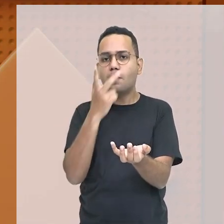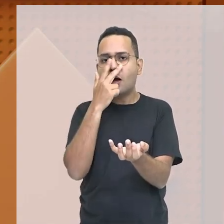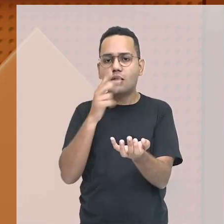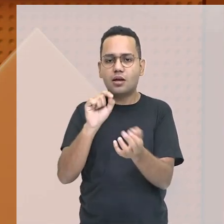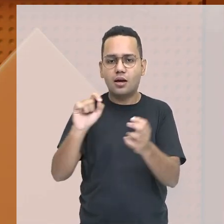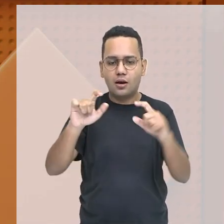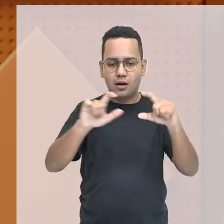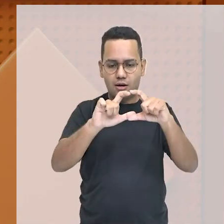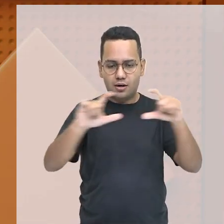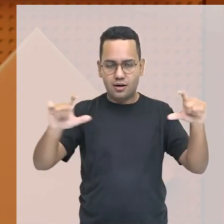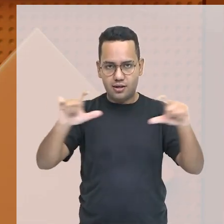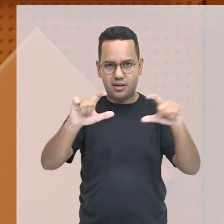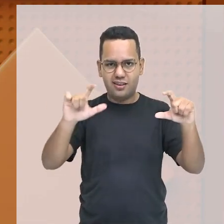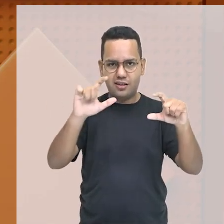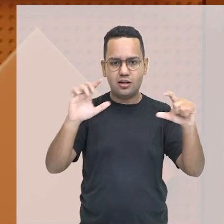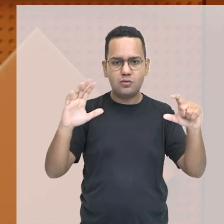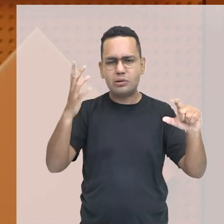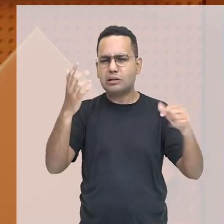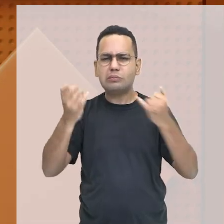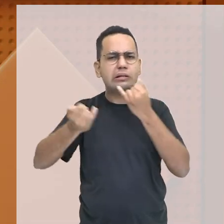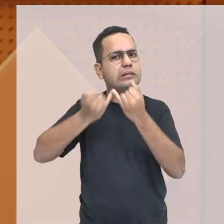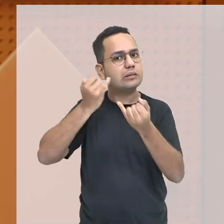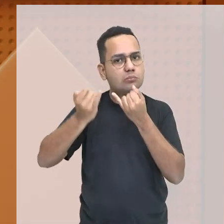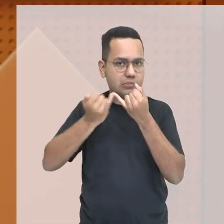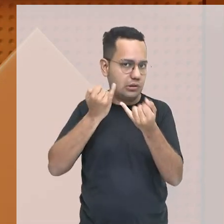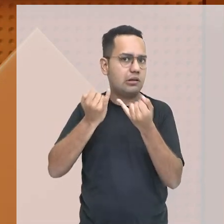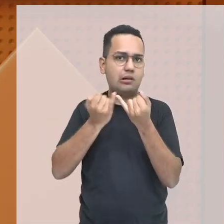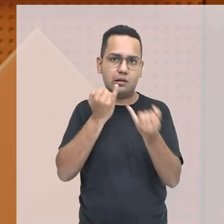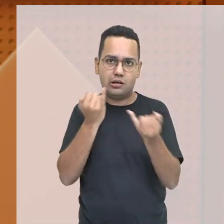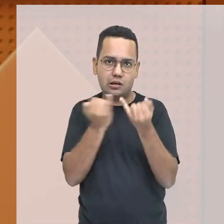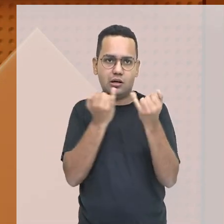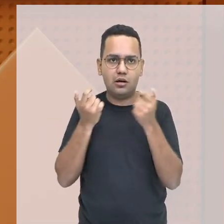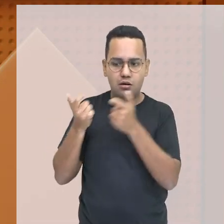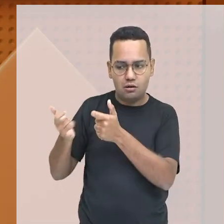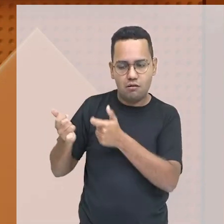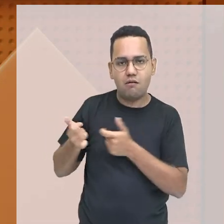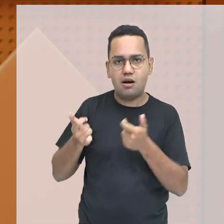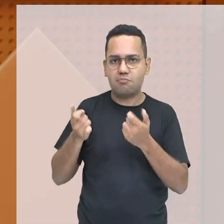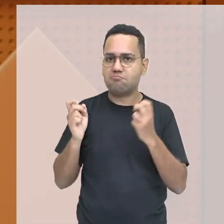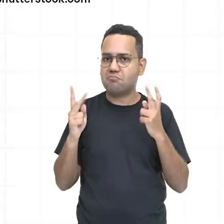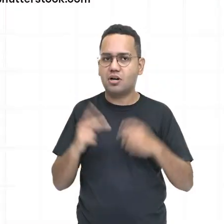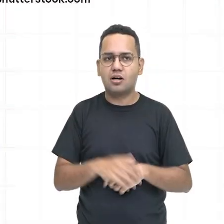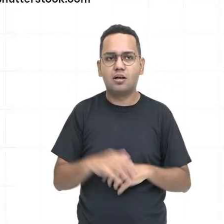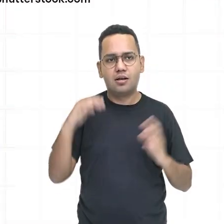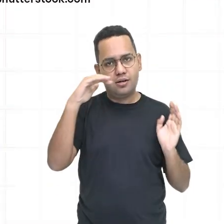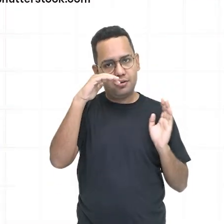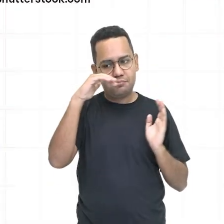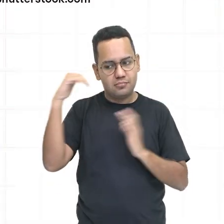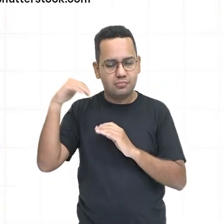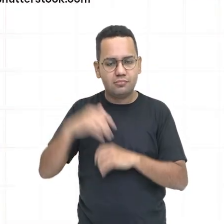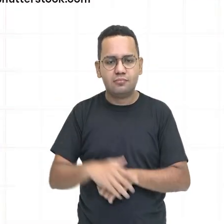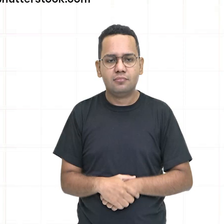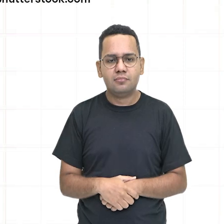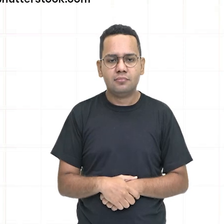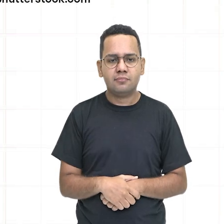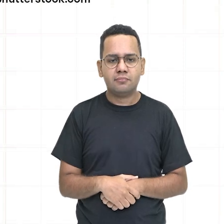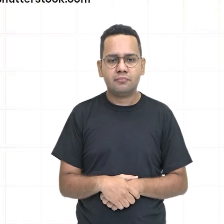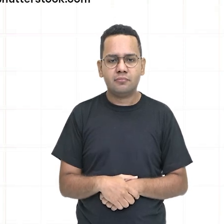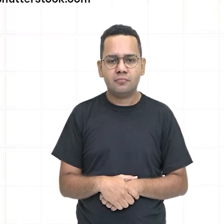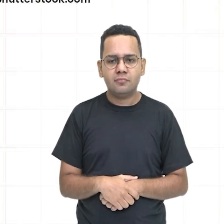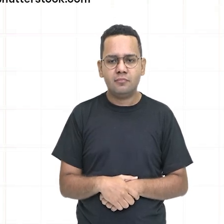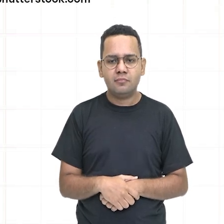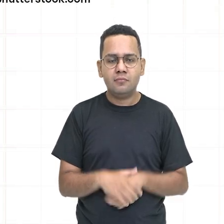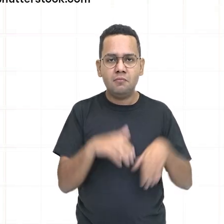faixa climática parecida em algumas regiões. Vamos lá então. Sobre